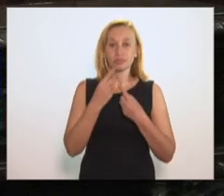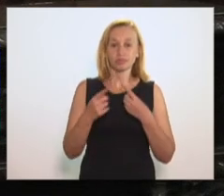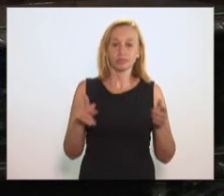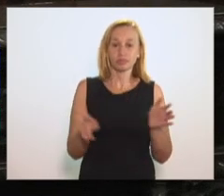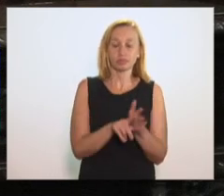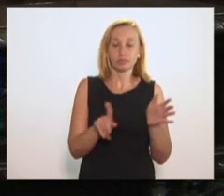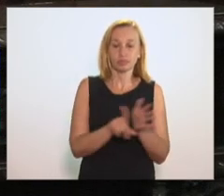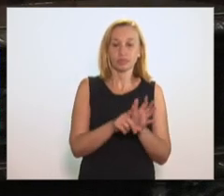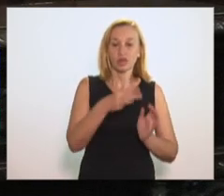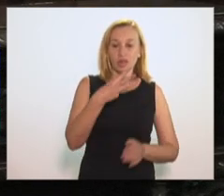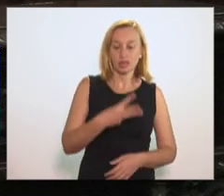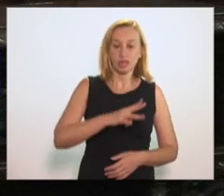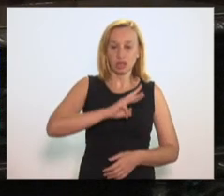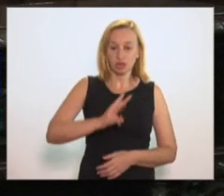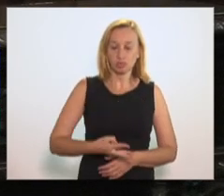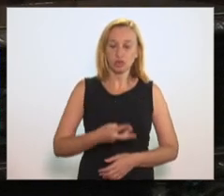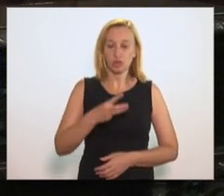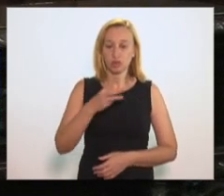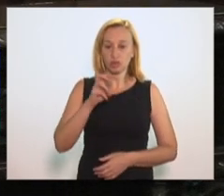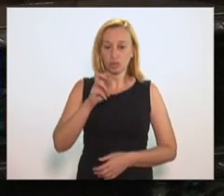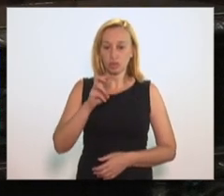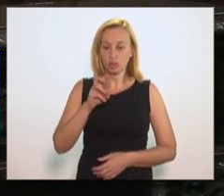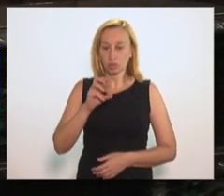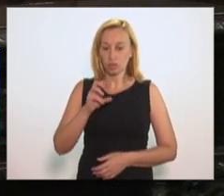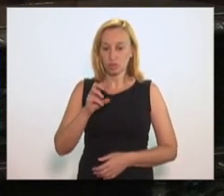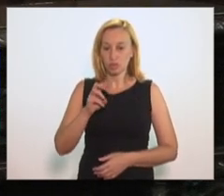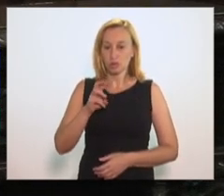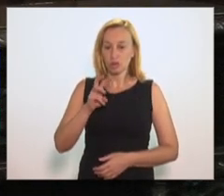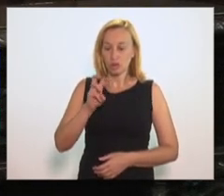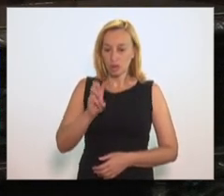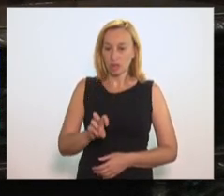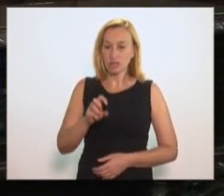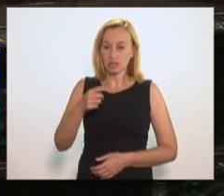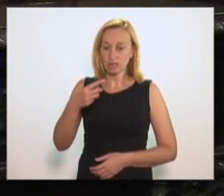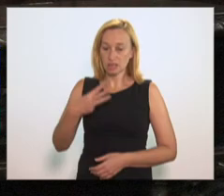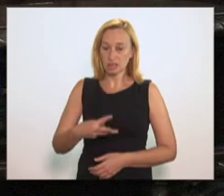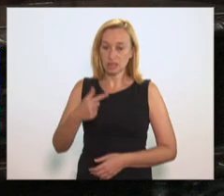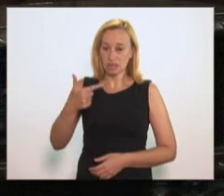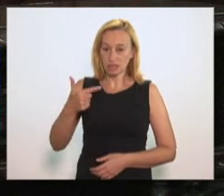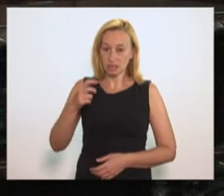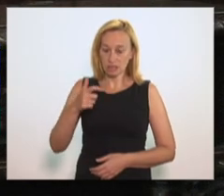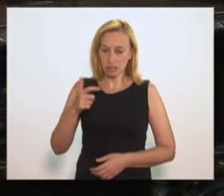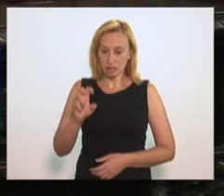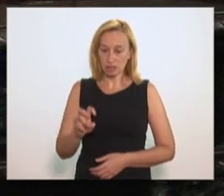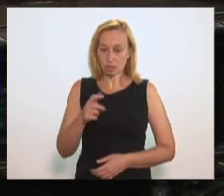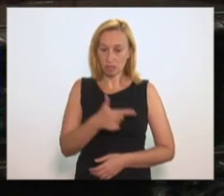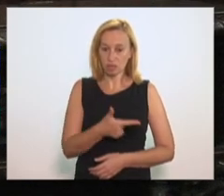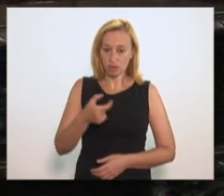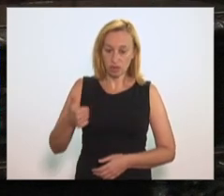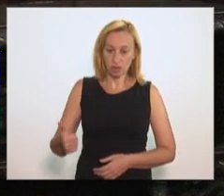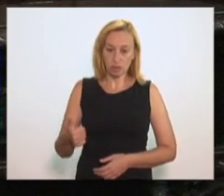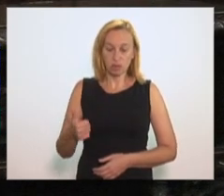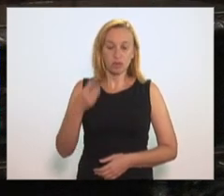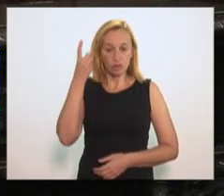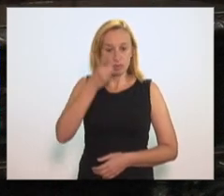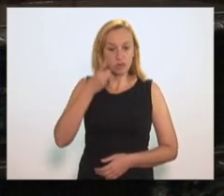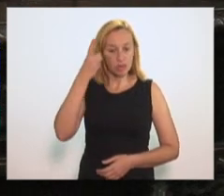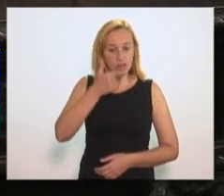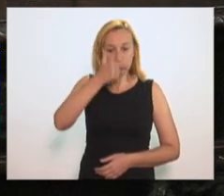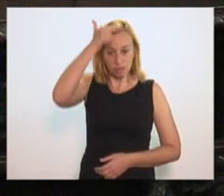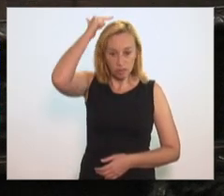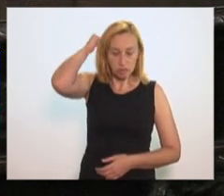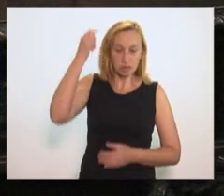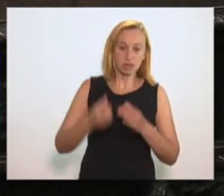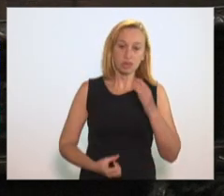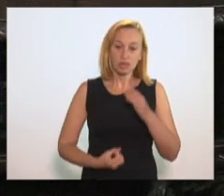3.535 de 2021 de autoria do deputado Luiz Paulo que dispõe sobre a criação